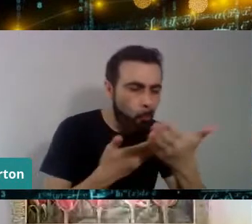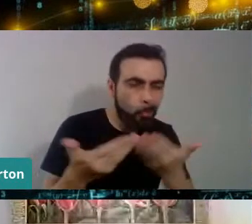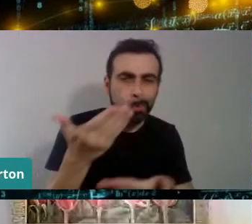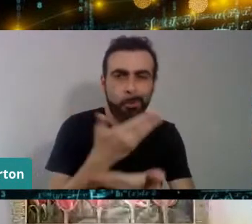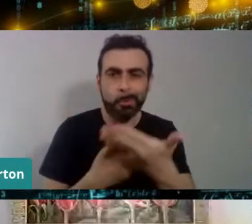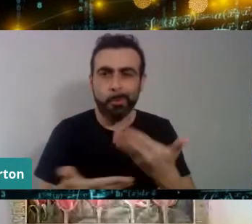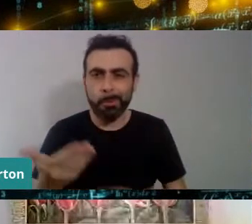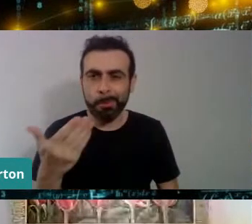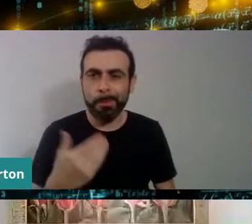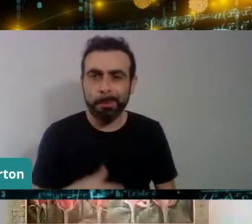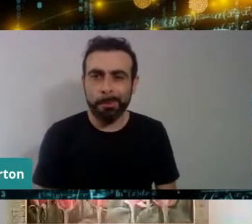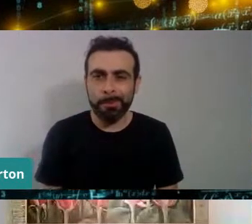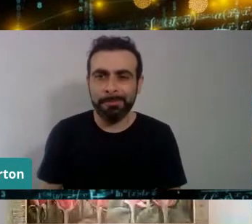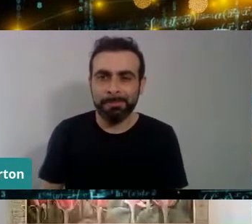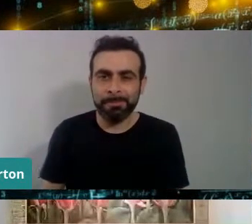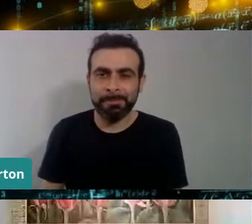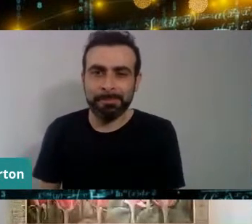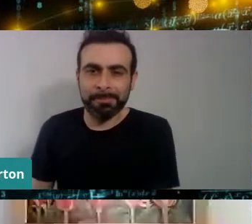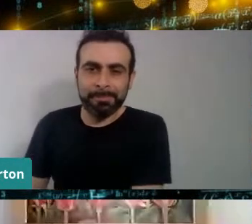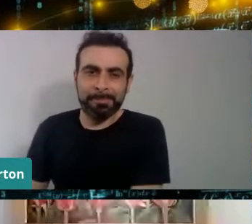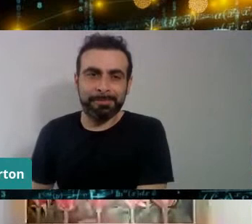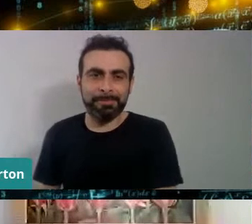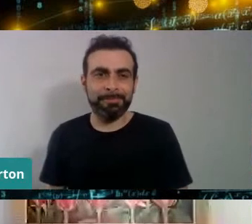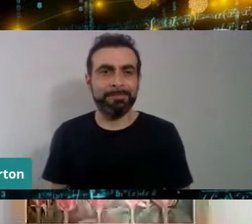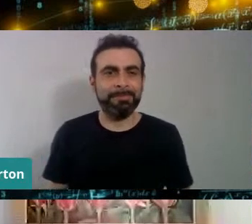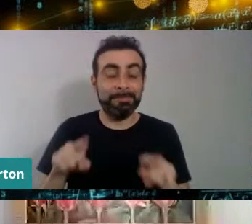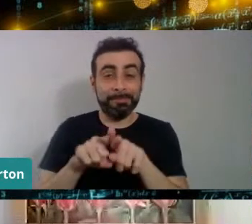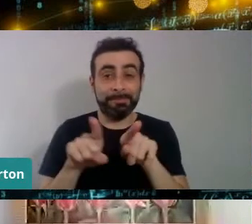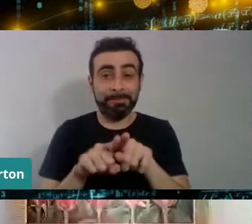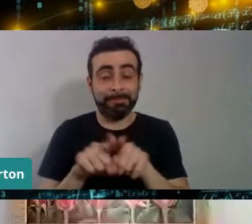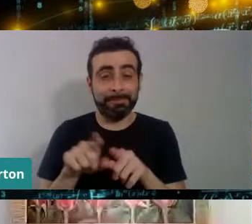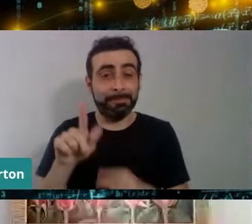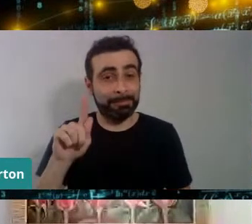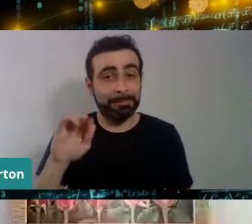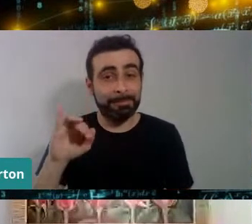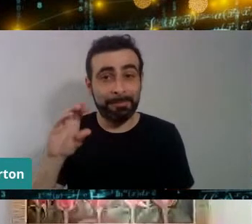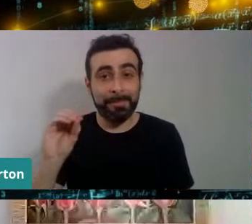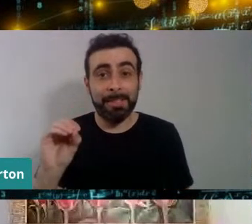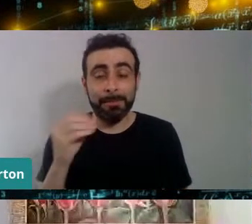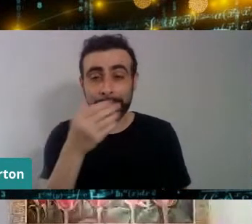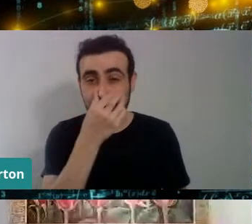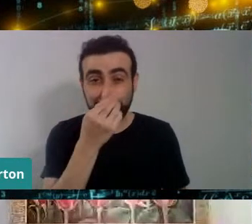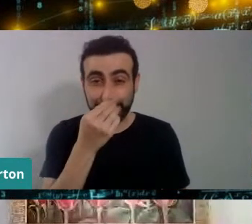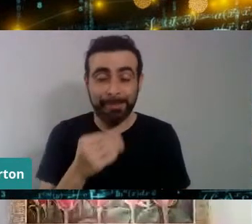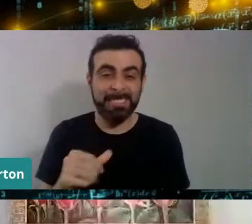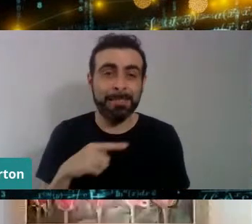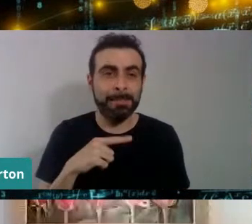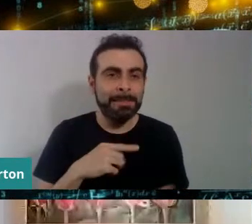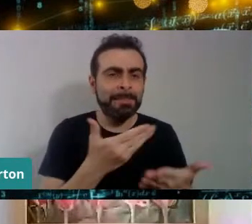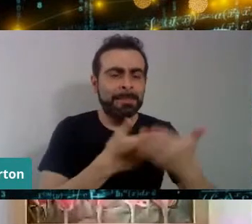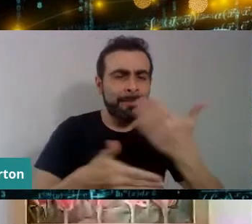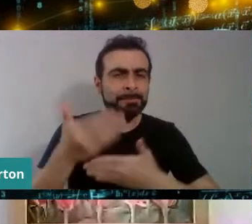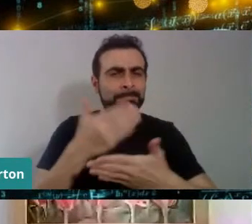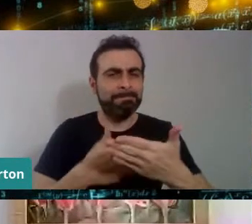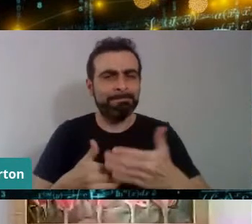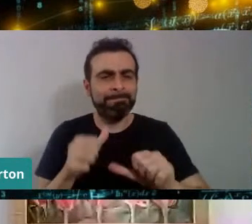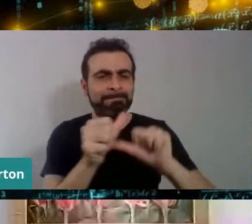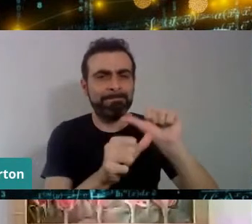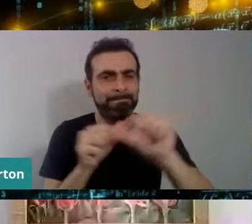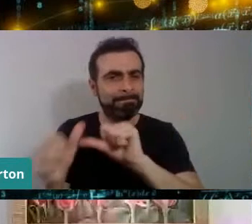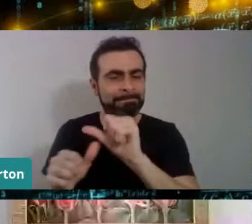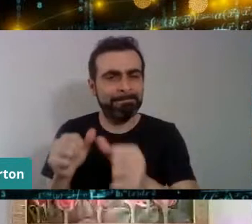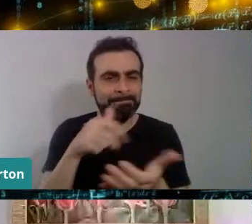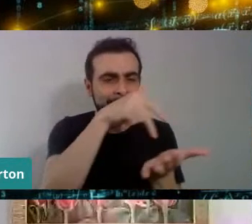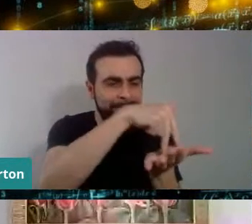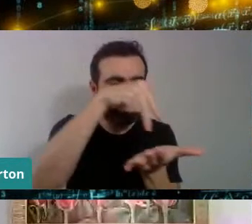Outro mandato era o Guido que tocava o departamento. E a gente ia revezando assim. Eu me lembro que eu fui 3 vezes